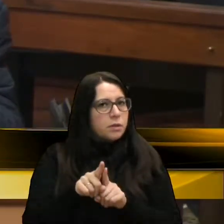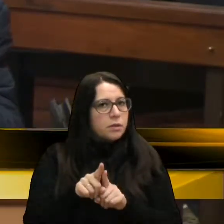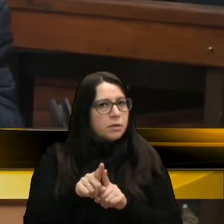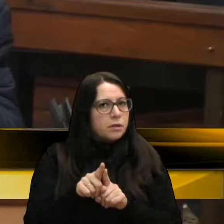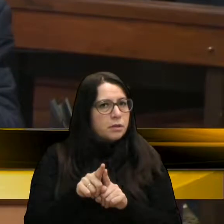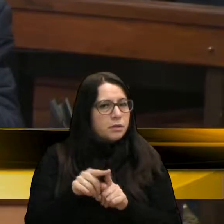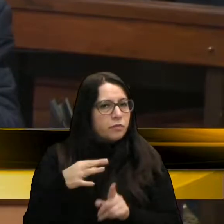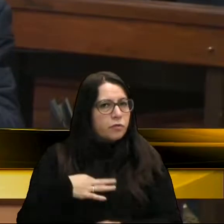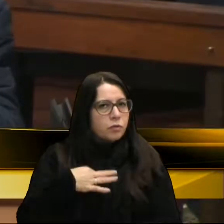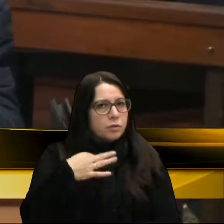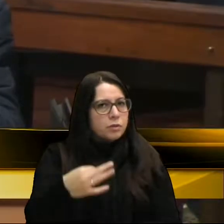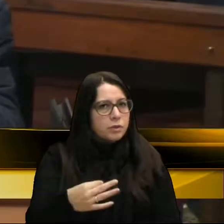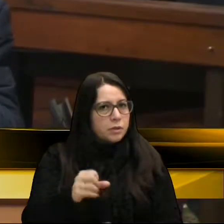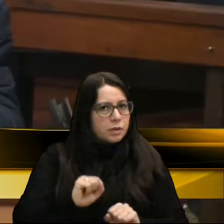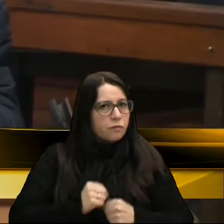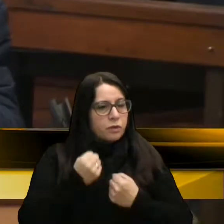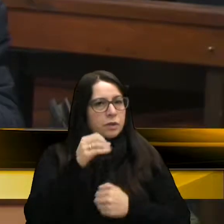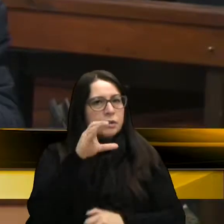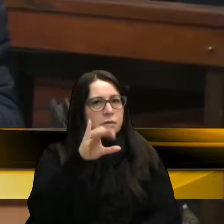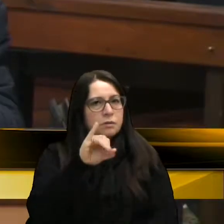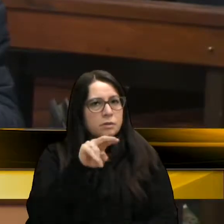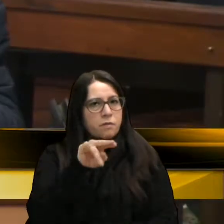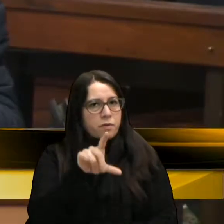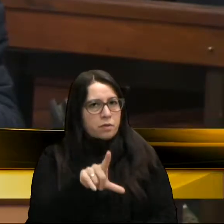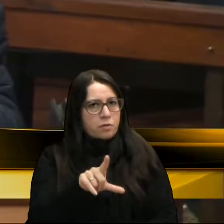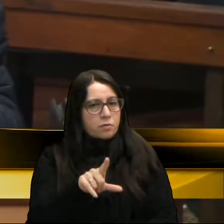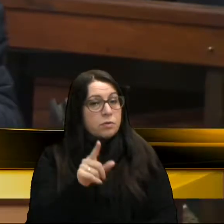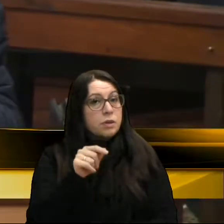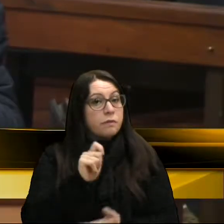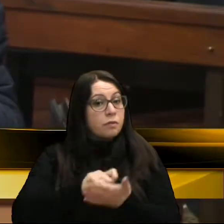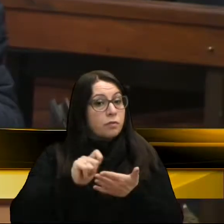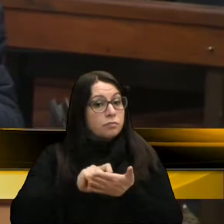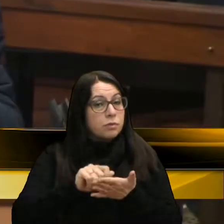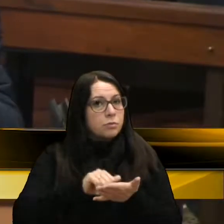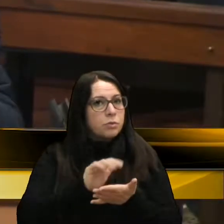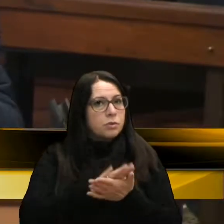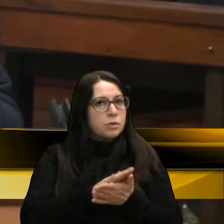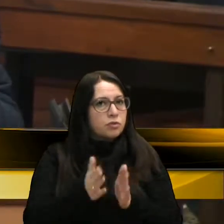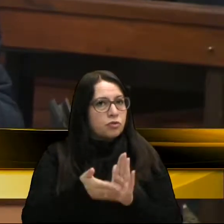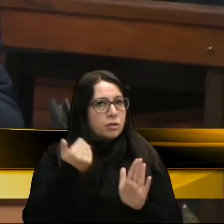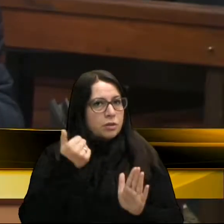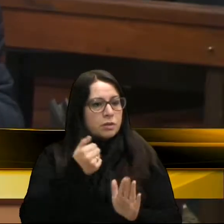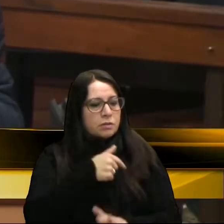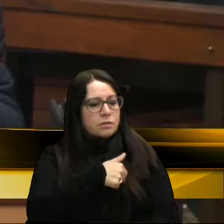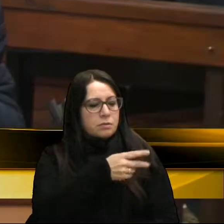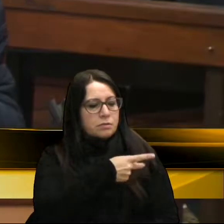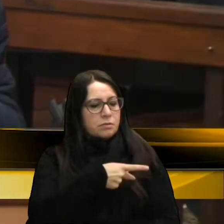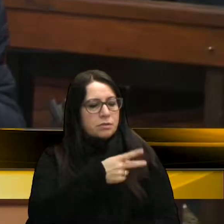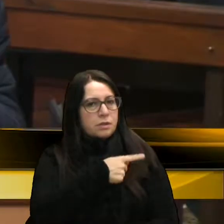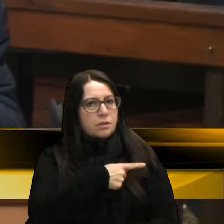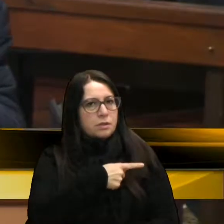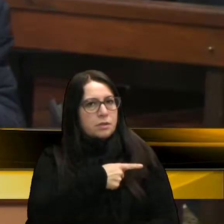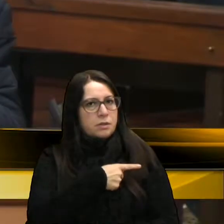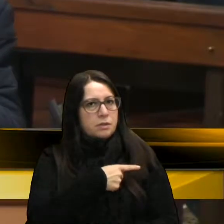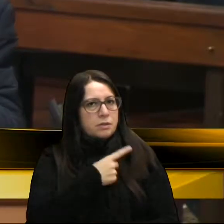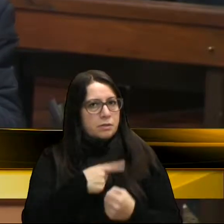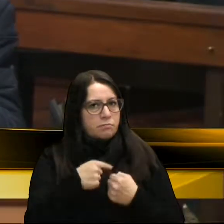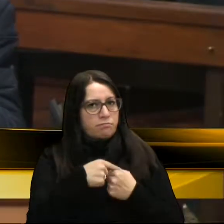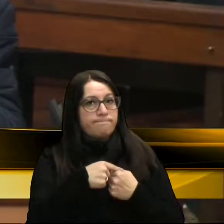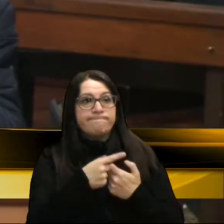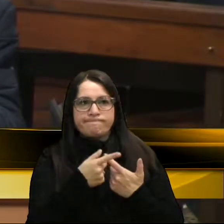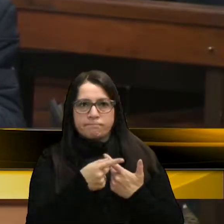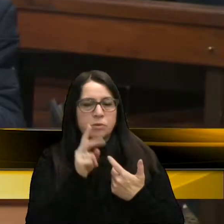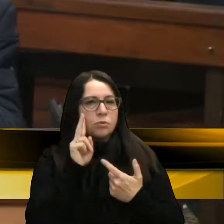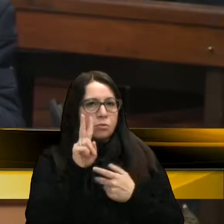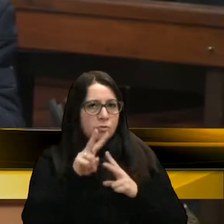dos voluntários da Defesa Civil que foram notificados a tirar o brasão do município da Jaqueta. Então a gente tem que